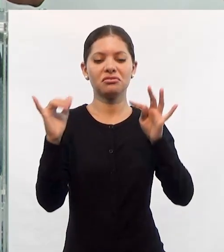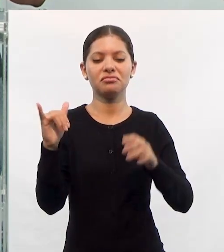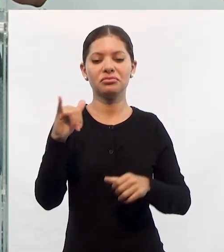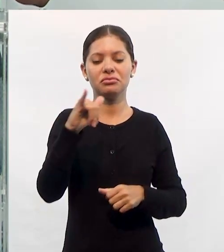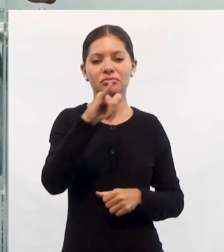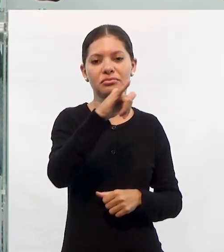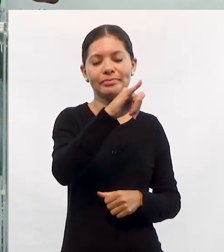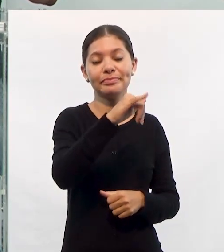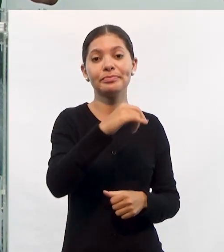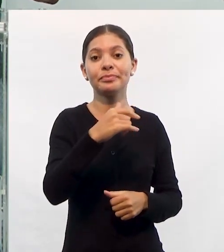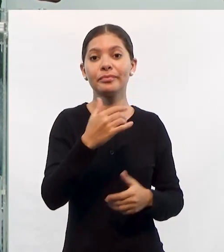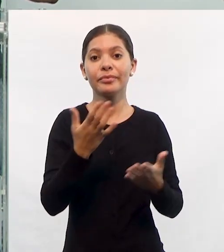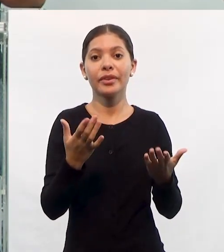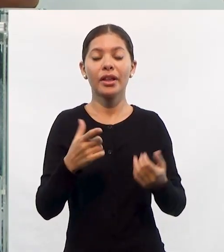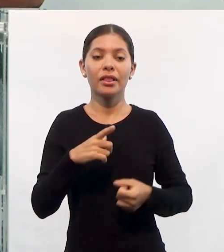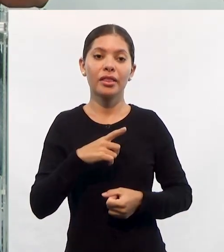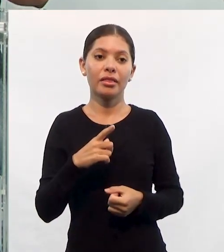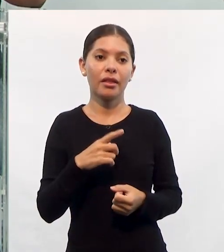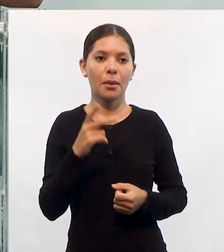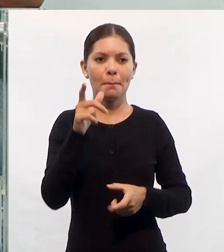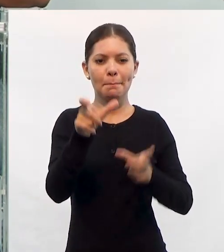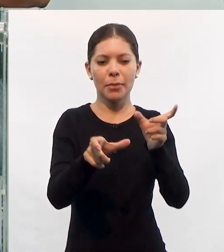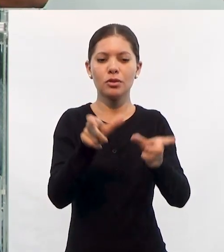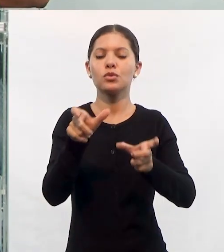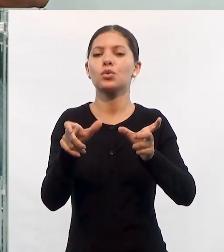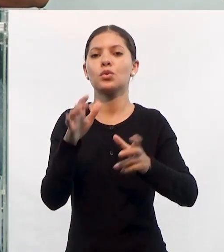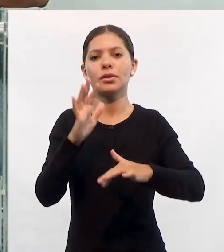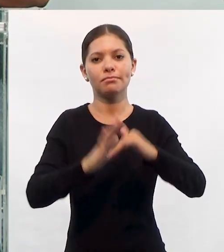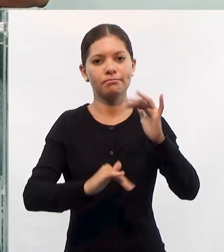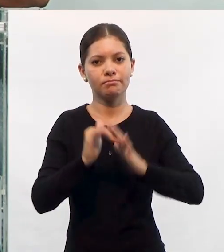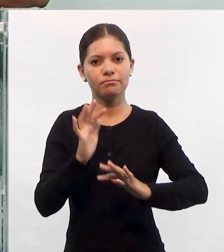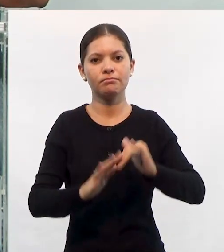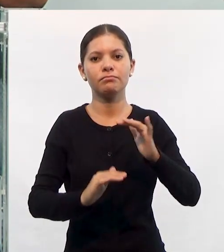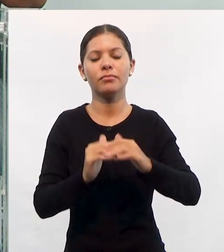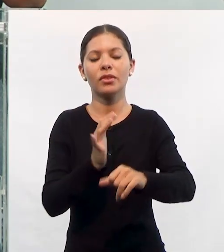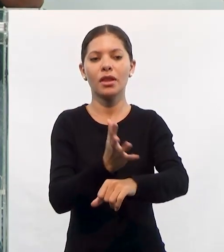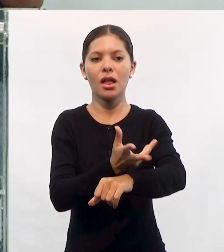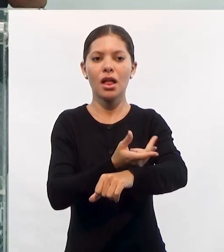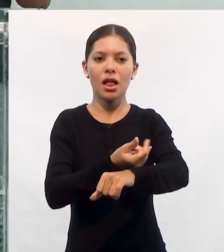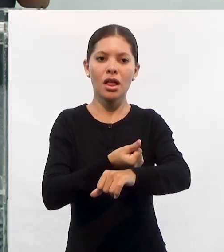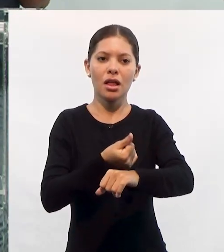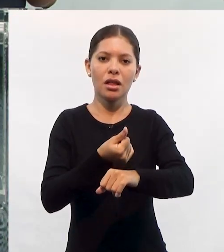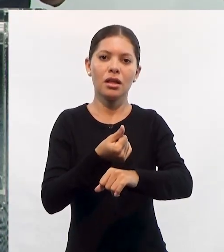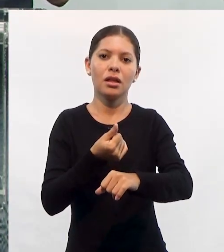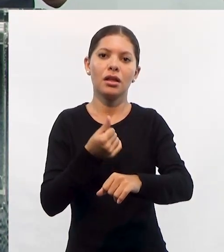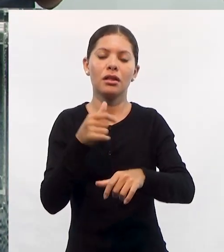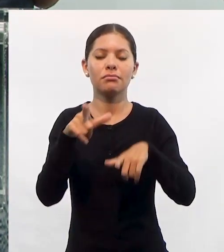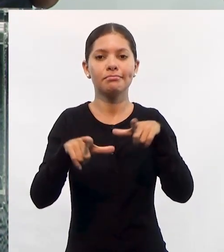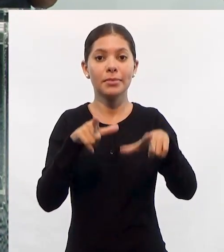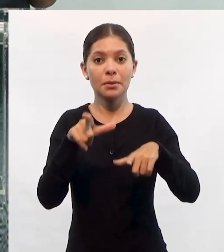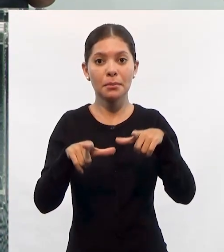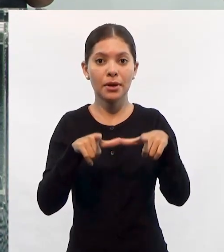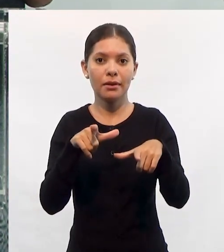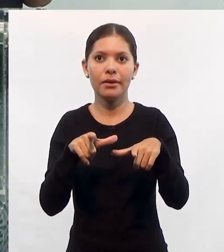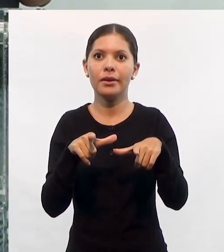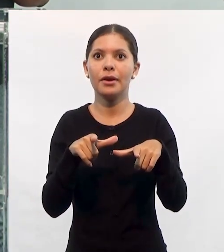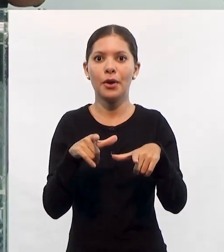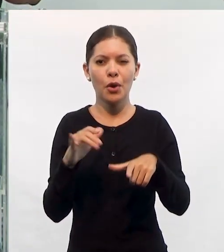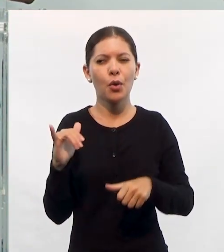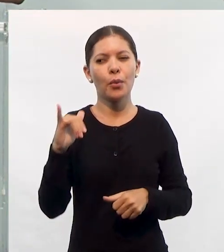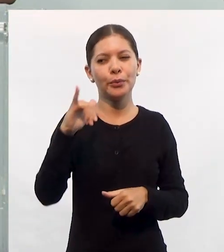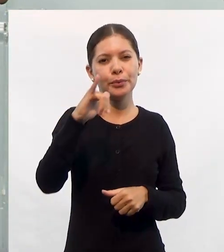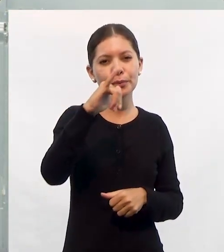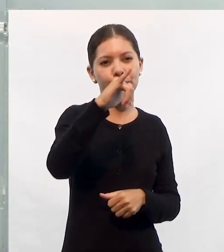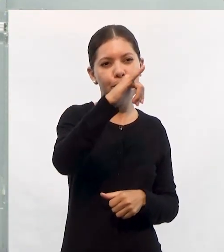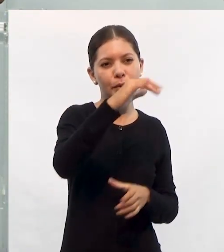E nós temos pessoas altamente capacitadas que trabalham com máquinas altamente sofisticadas